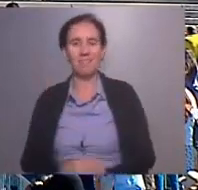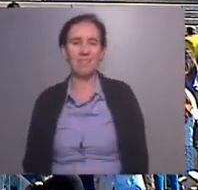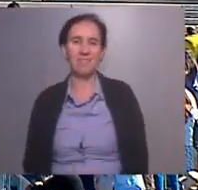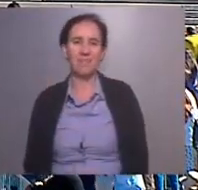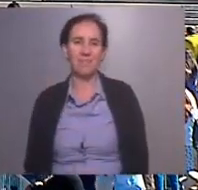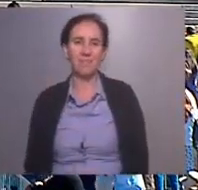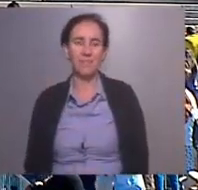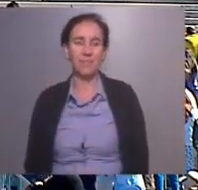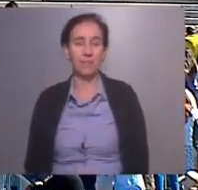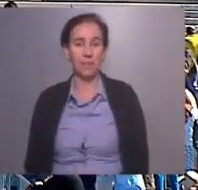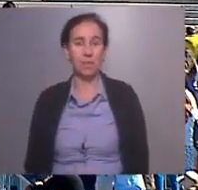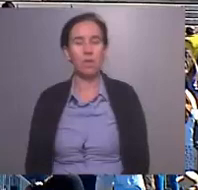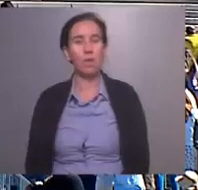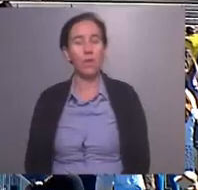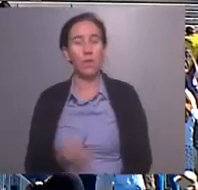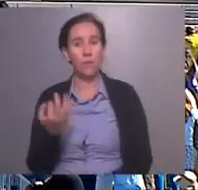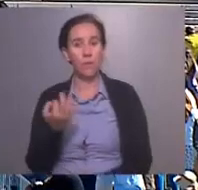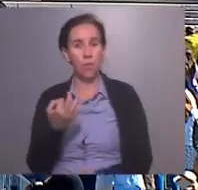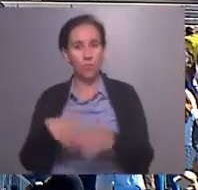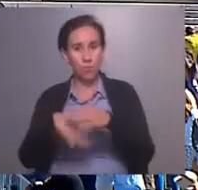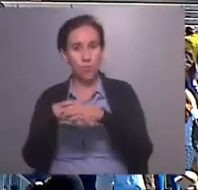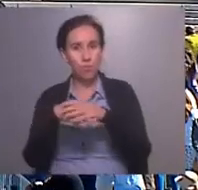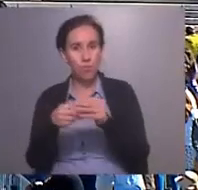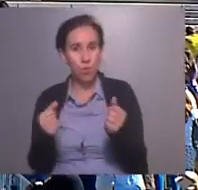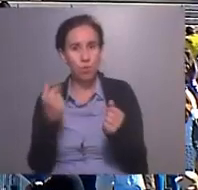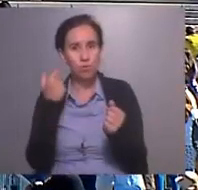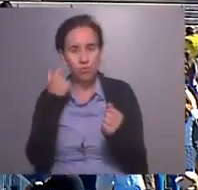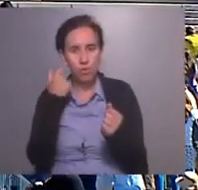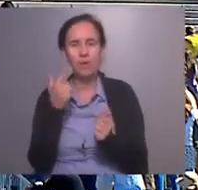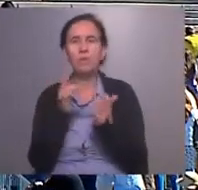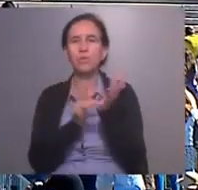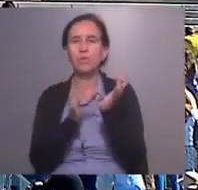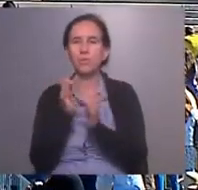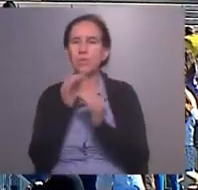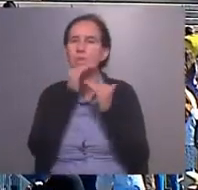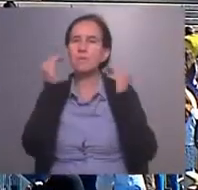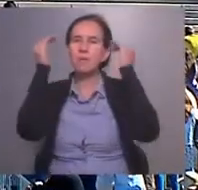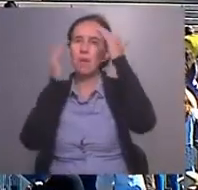Depois de ter realizado este gesto, Jesus ergue os olhos ao céu.